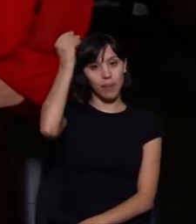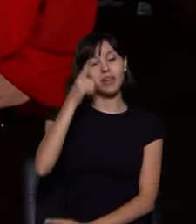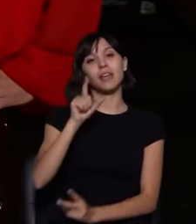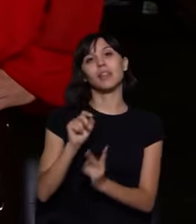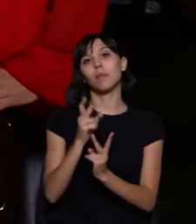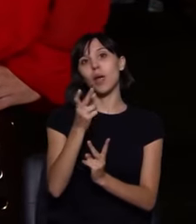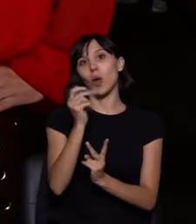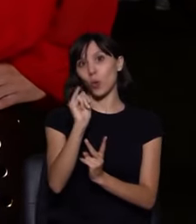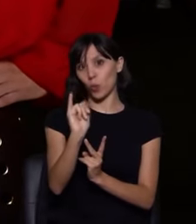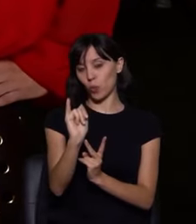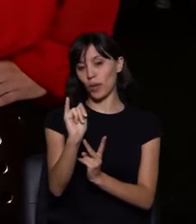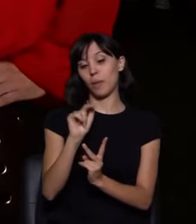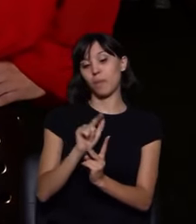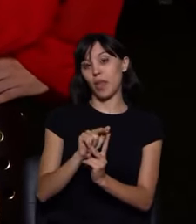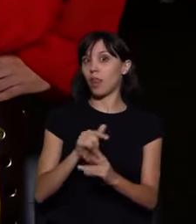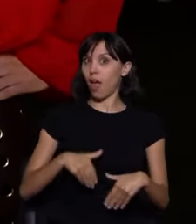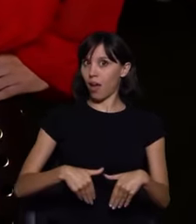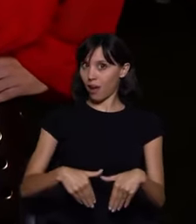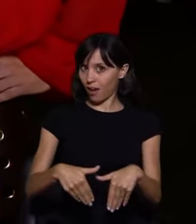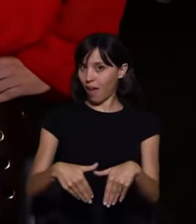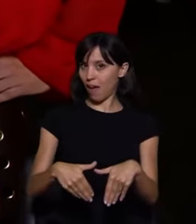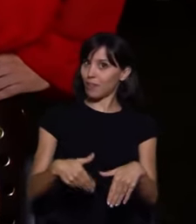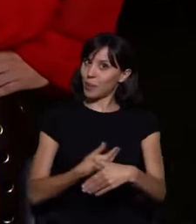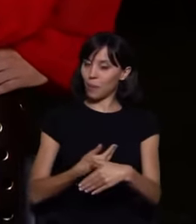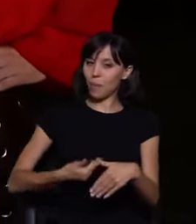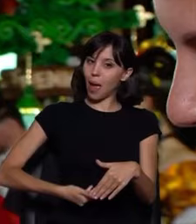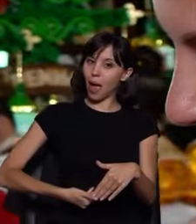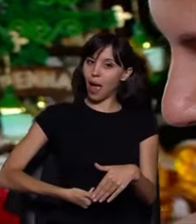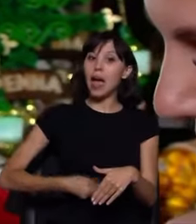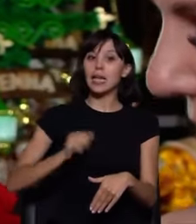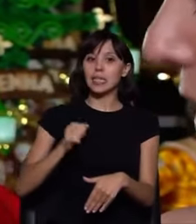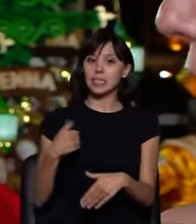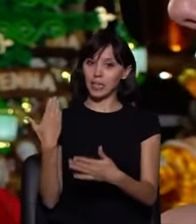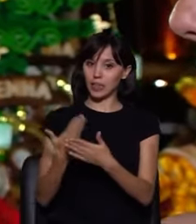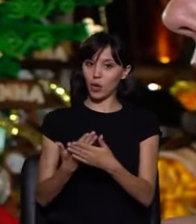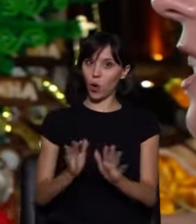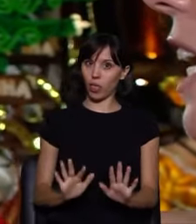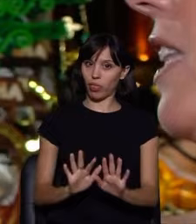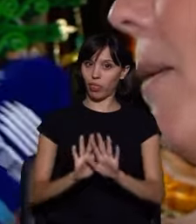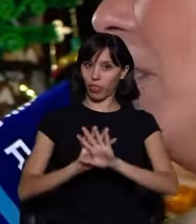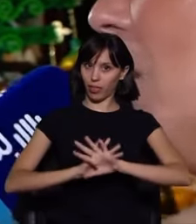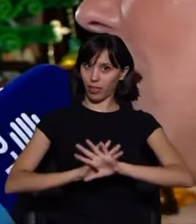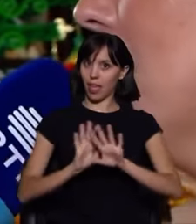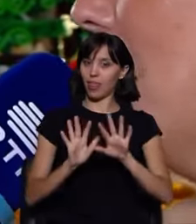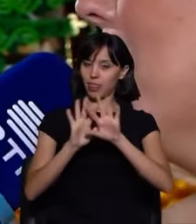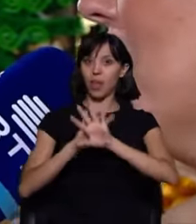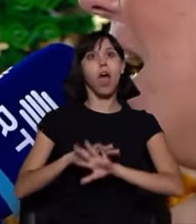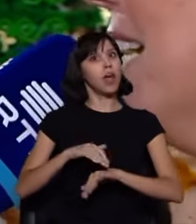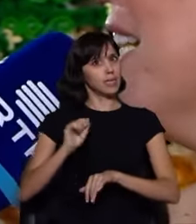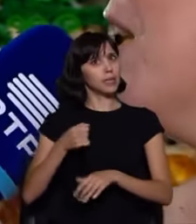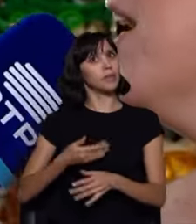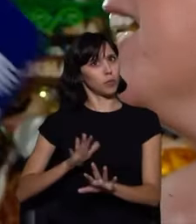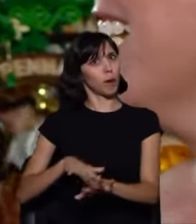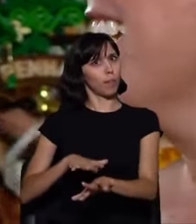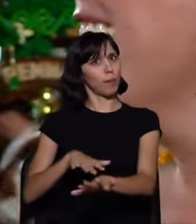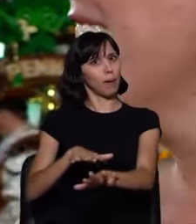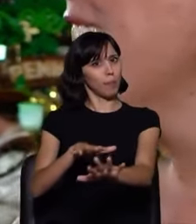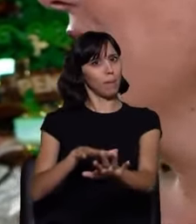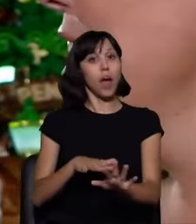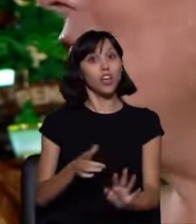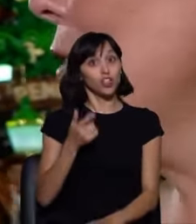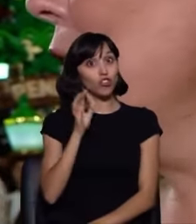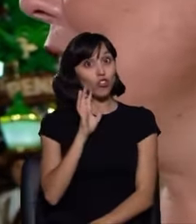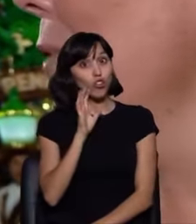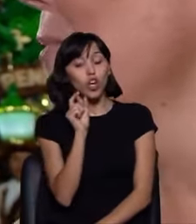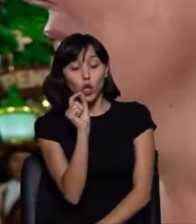Rui Andrade. A Salomé tem aqui um bebezinho. Tenho, até agora está escondido, está disfarçado. Mas está a marchar, está a marchar. Já, deste